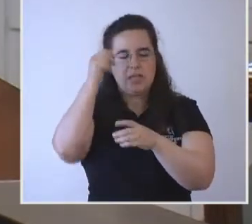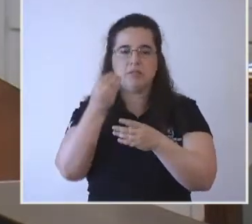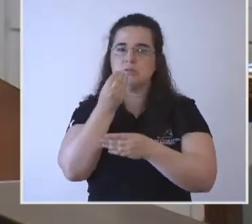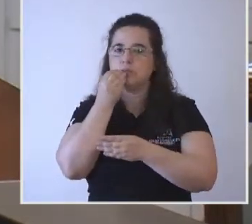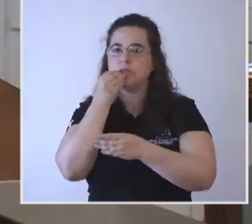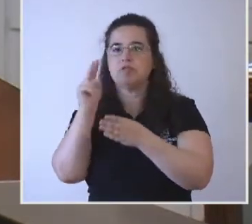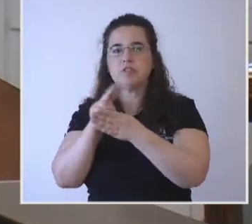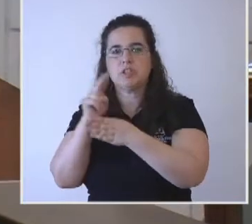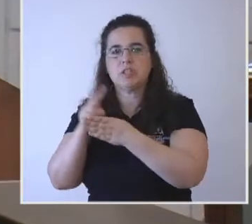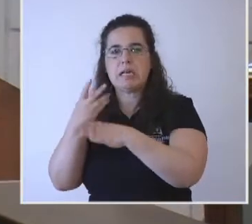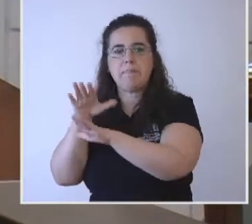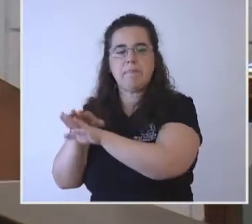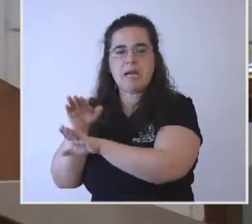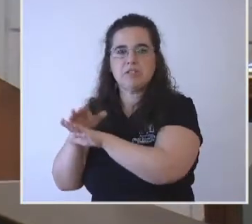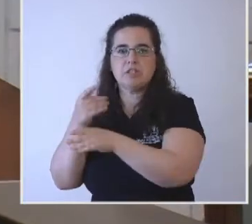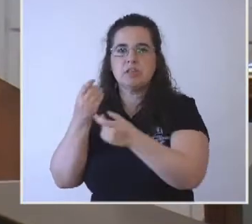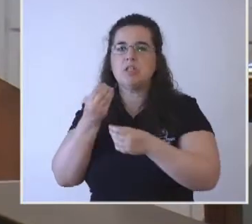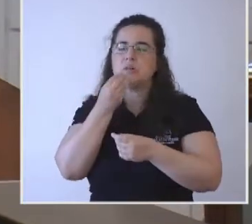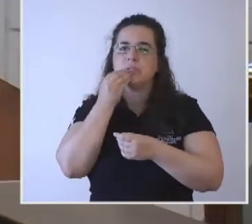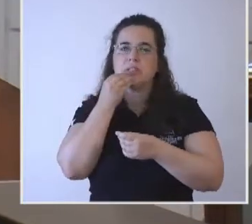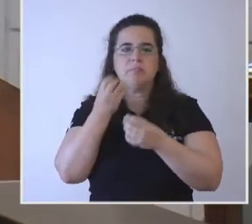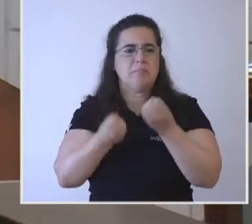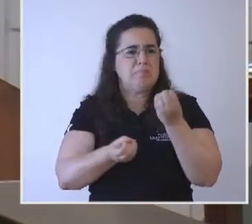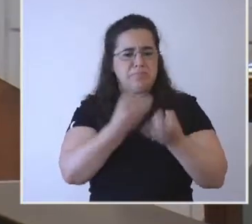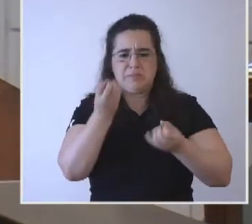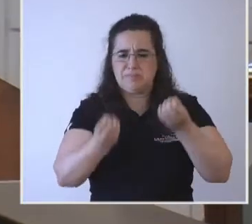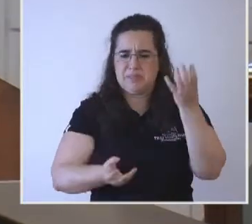mistos. Inventámos uma série de coisas.